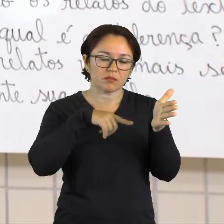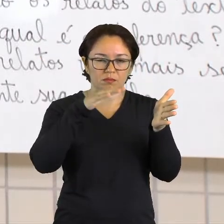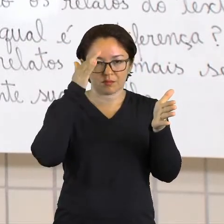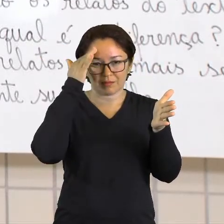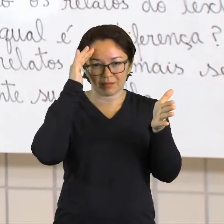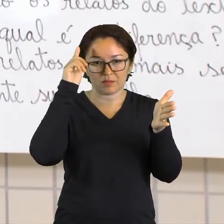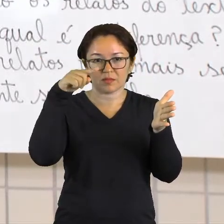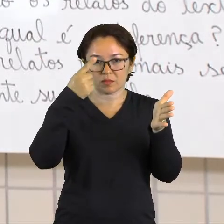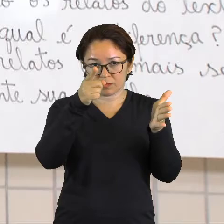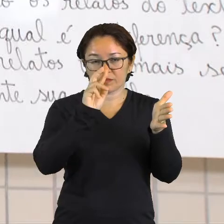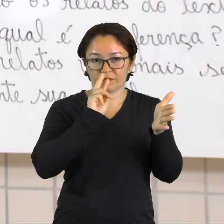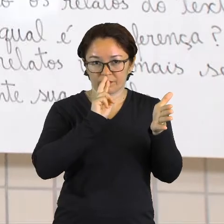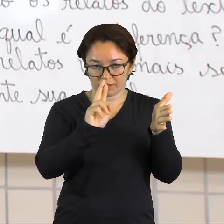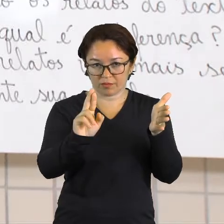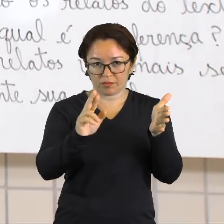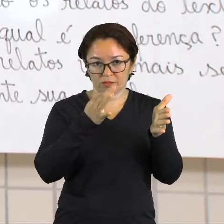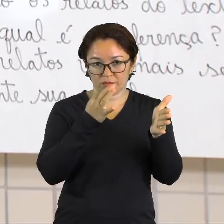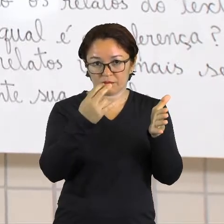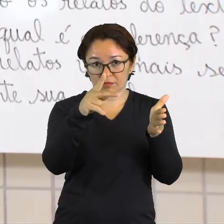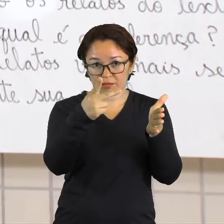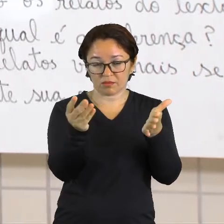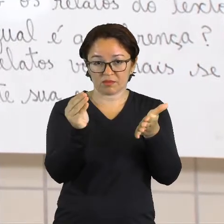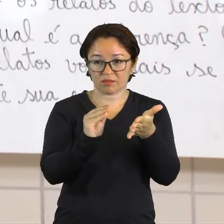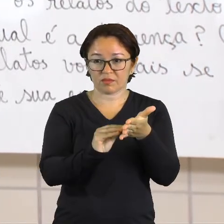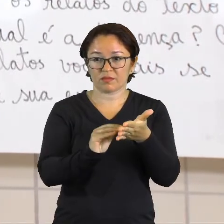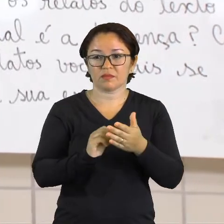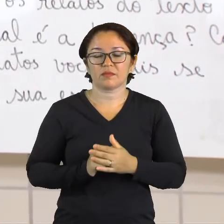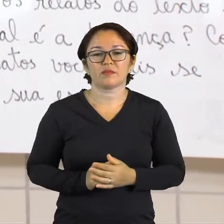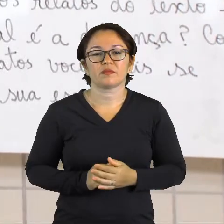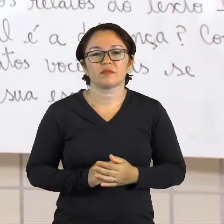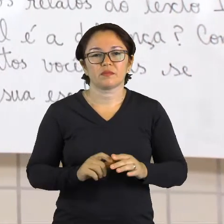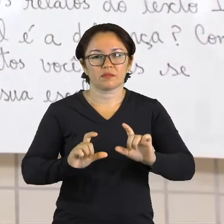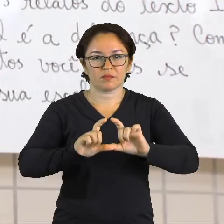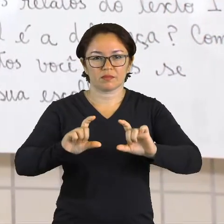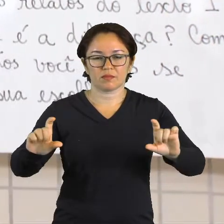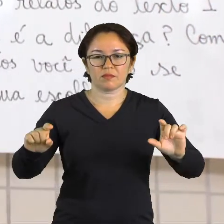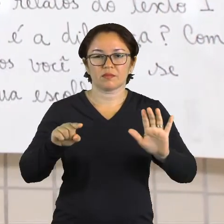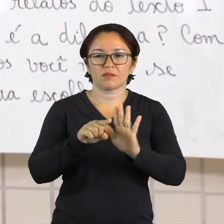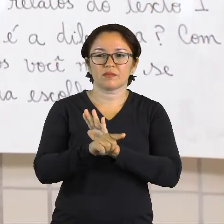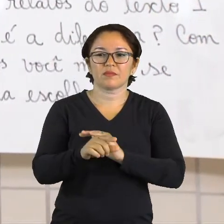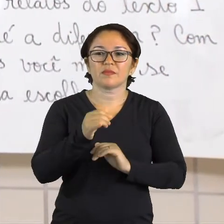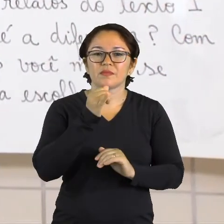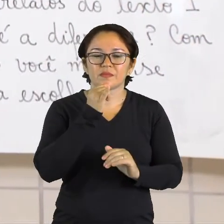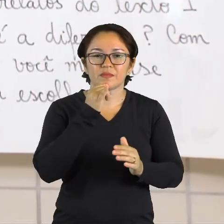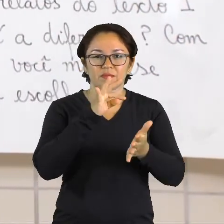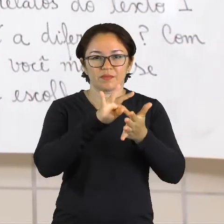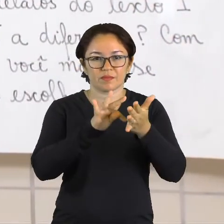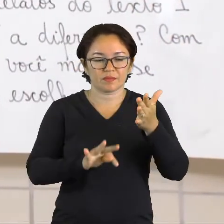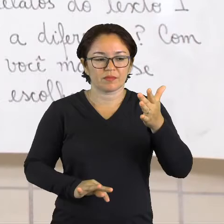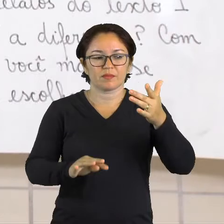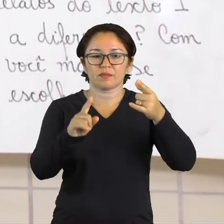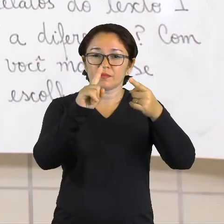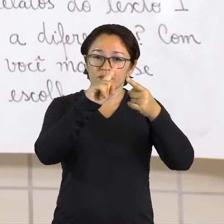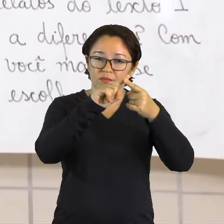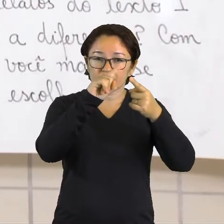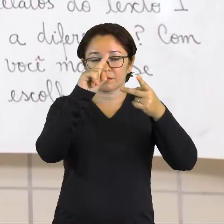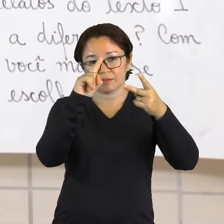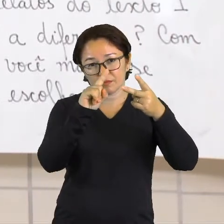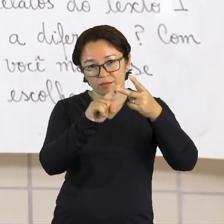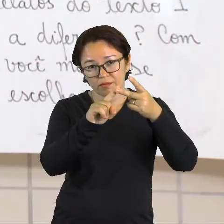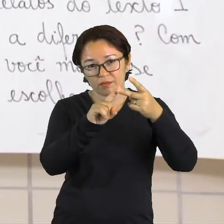sobre isso aí. E a última, comparando os relatos do texto 1 e no texto 2, qual é a